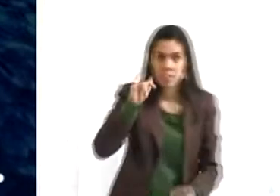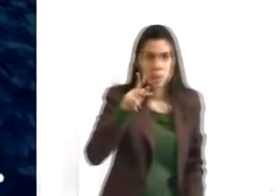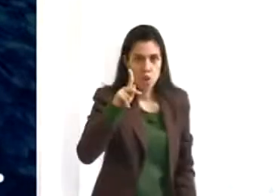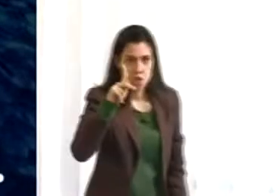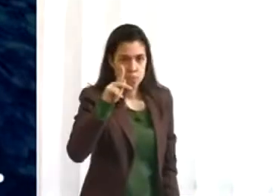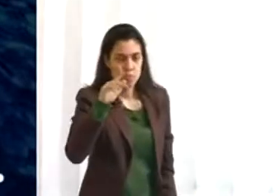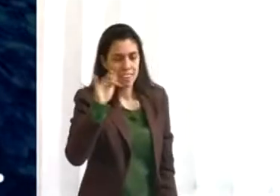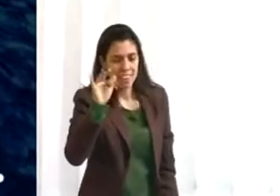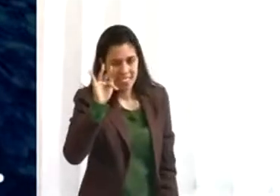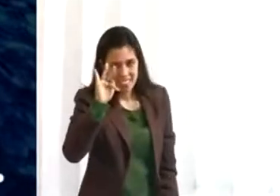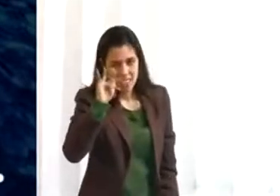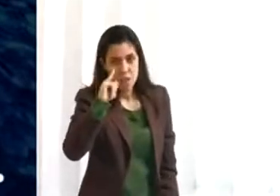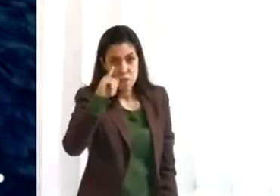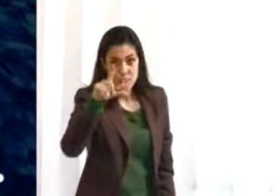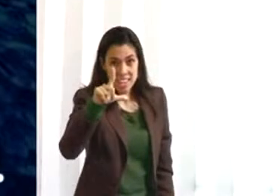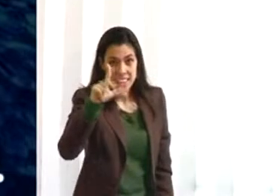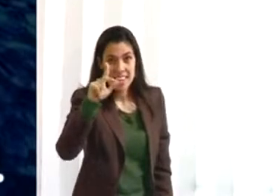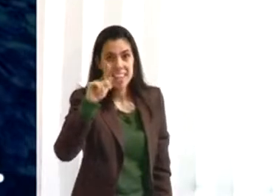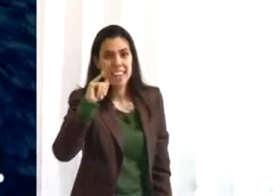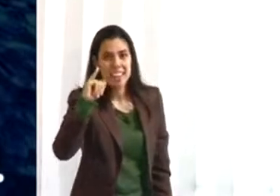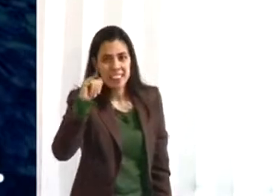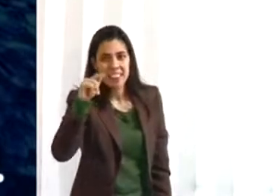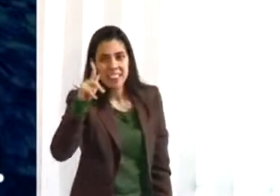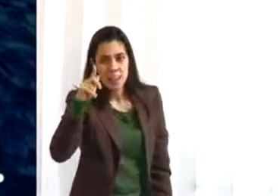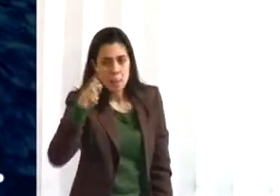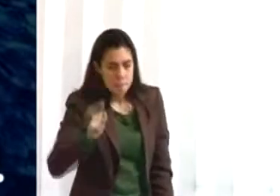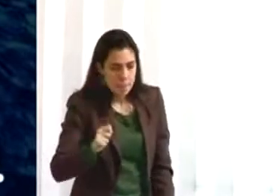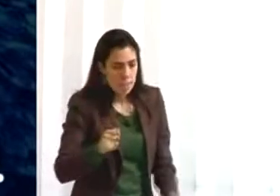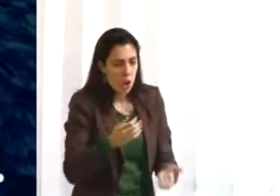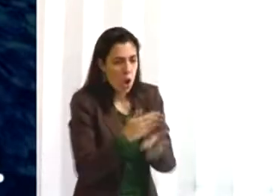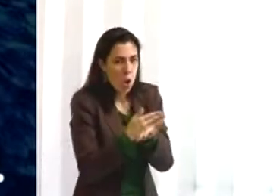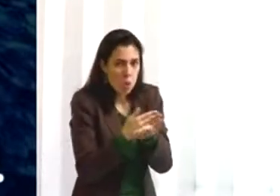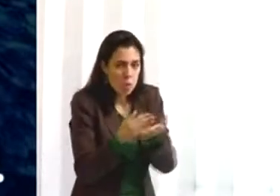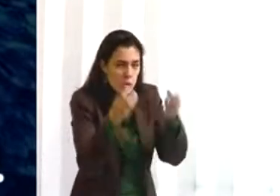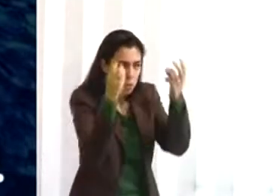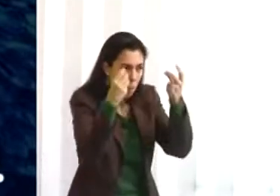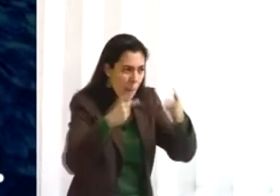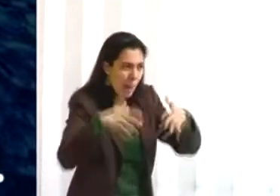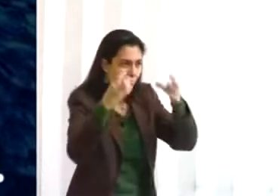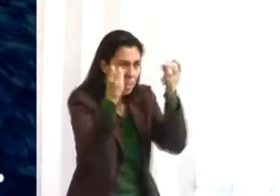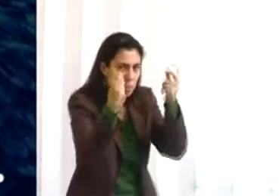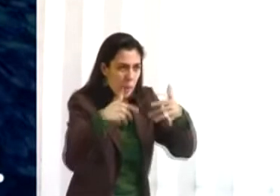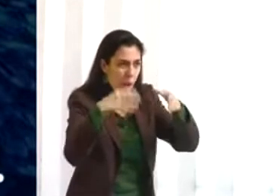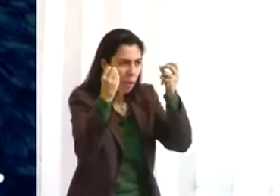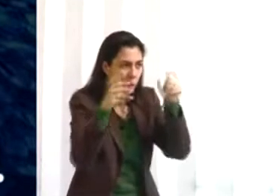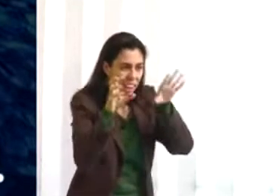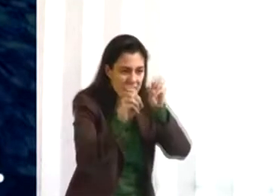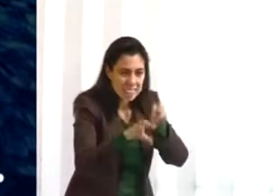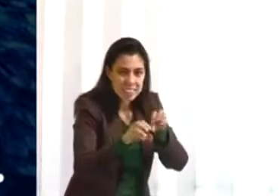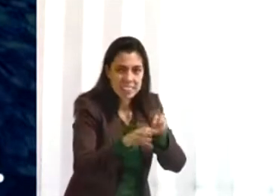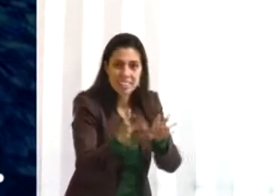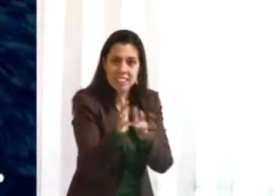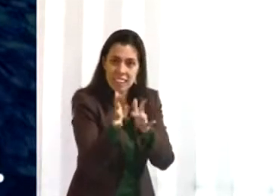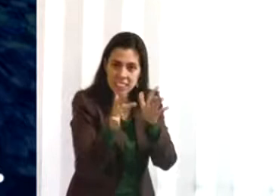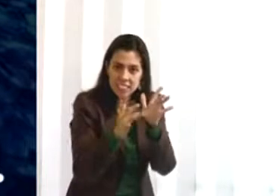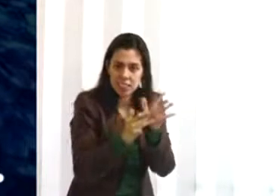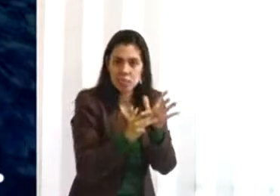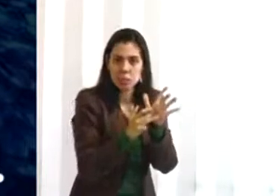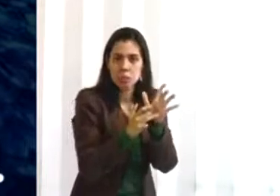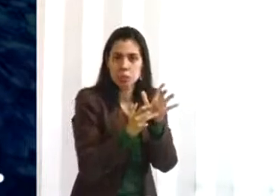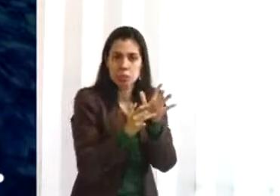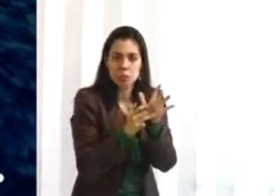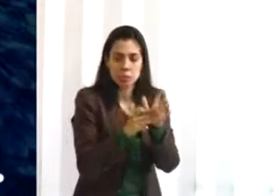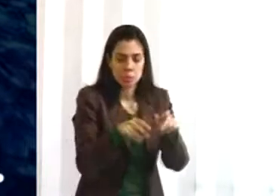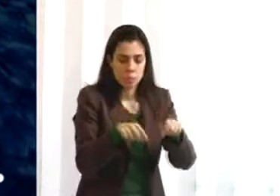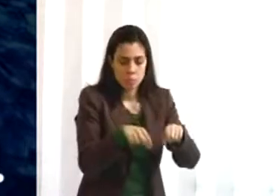essa passagem da Escritura, anunciou-lhes a Jesus. Seguindo eles caminho fora, chegando a